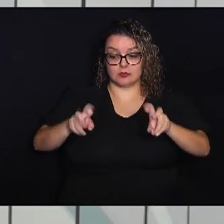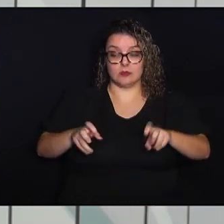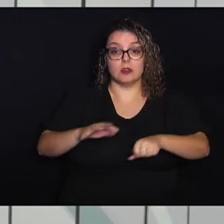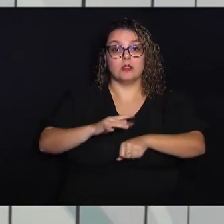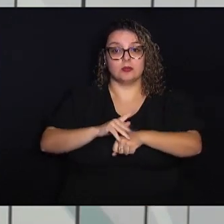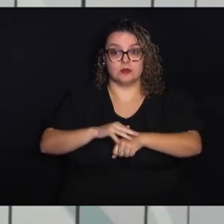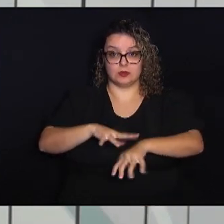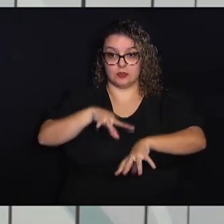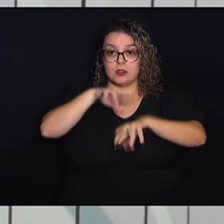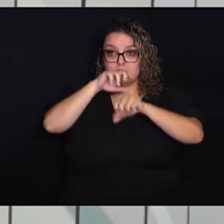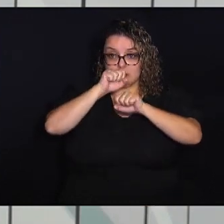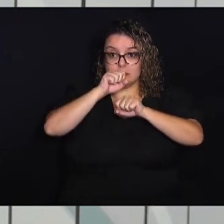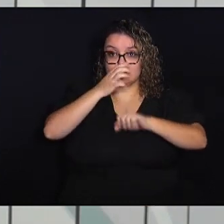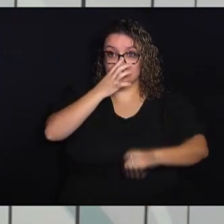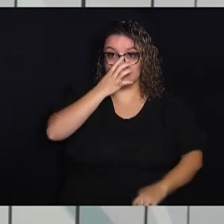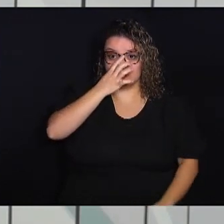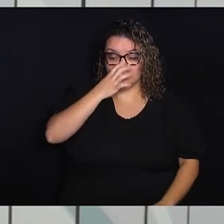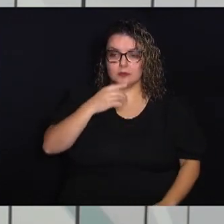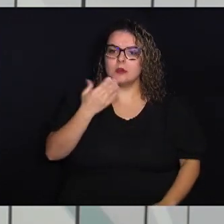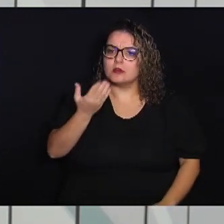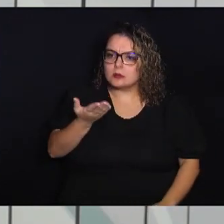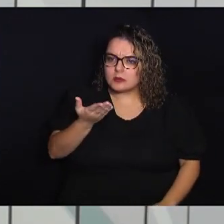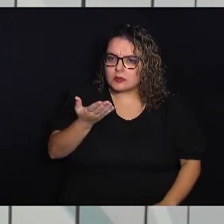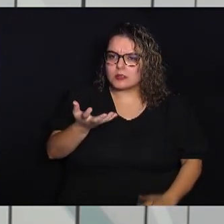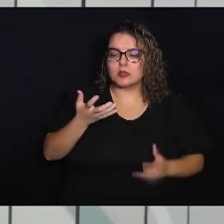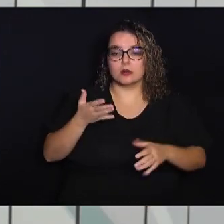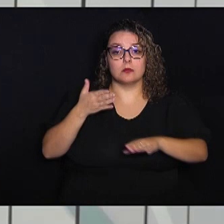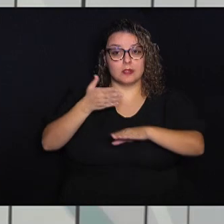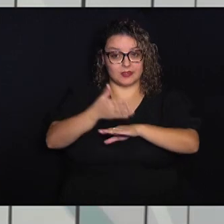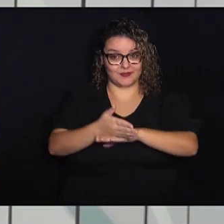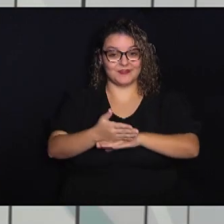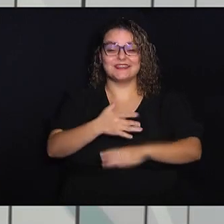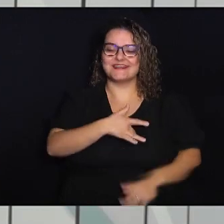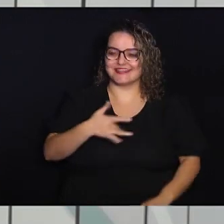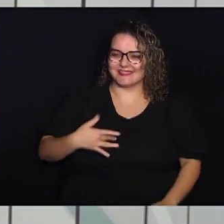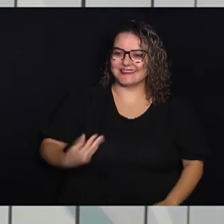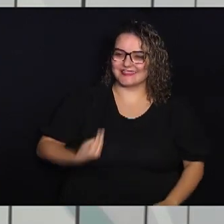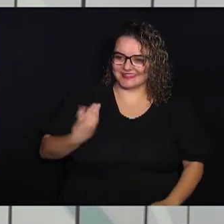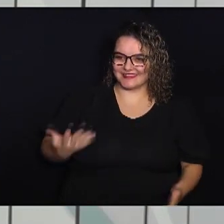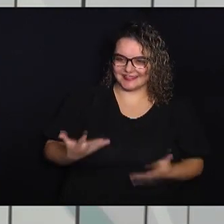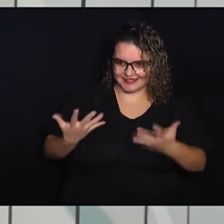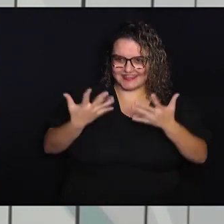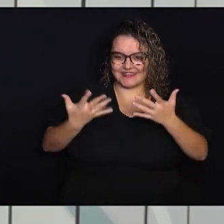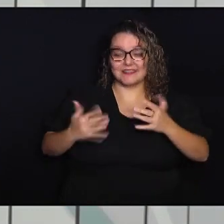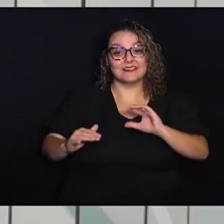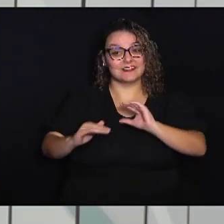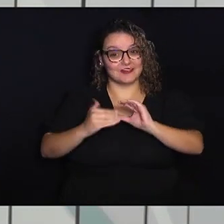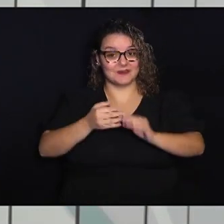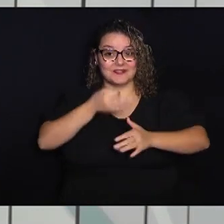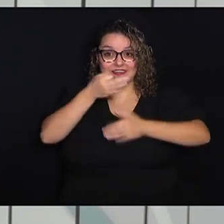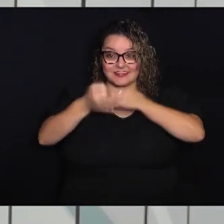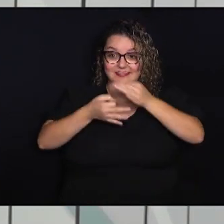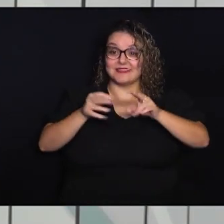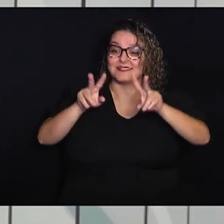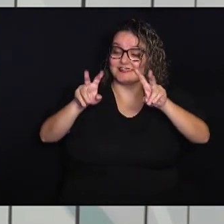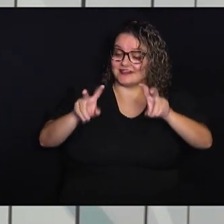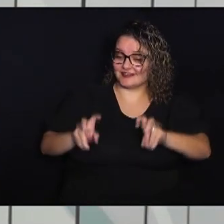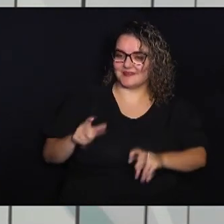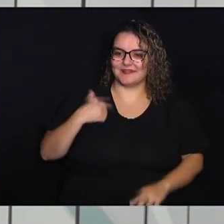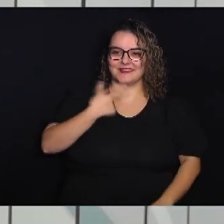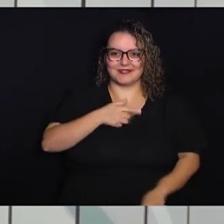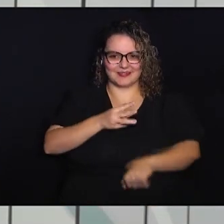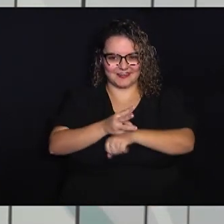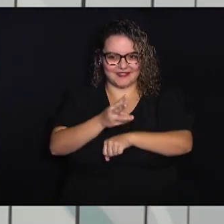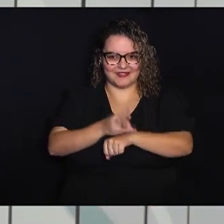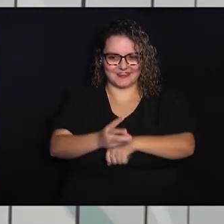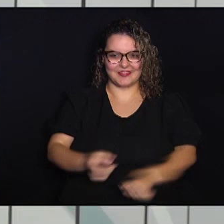doenças respiratórias. E você quer participar do Saúde é Vida? Então mande sugestões de temas para o nosso